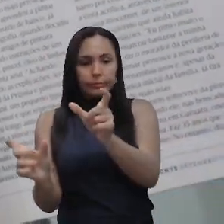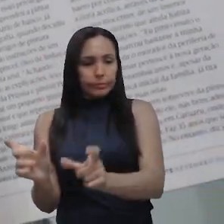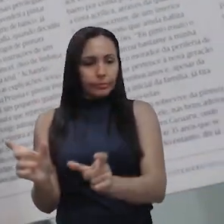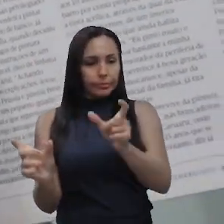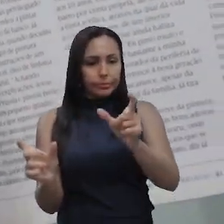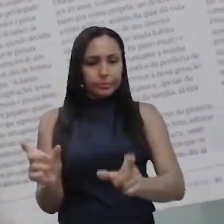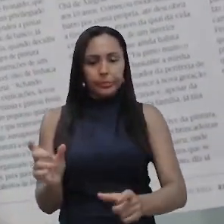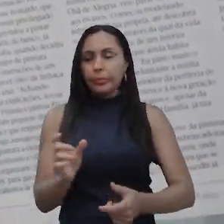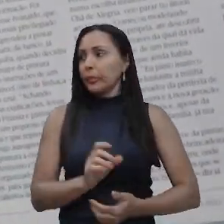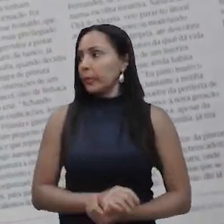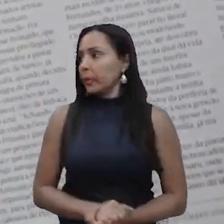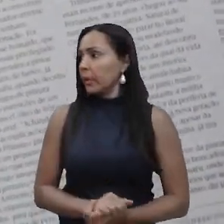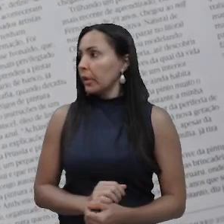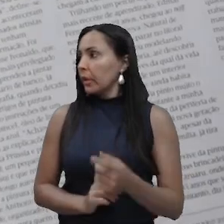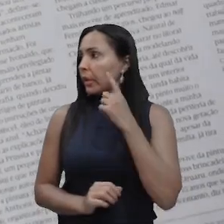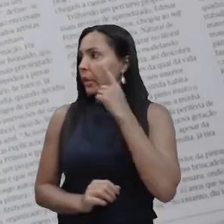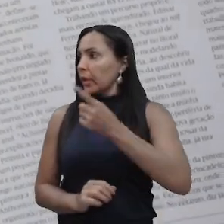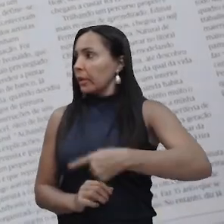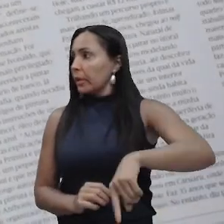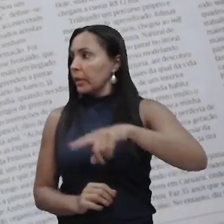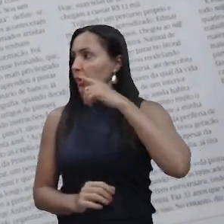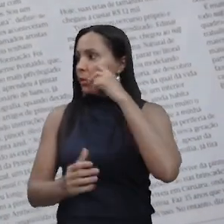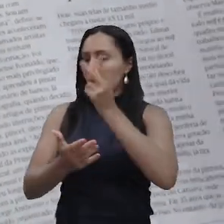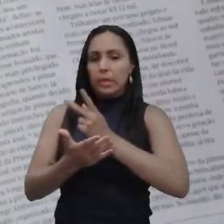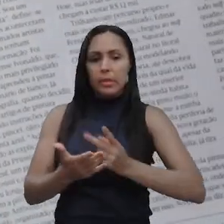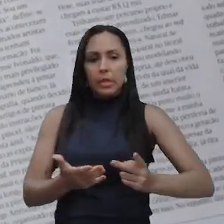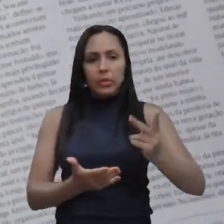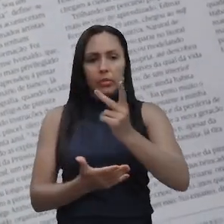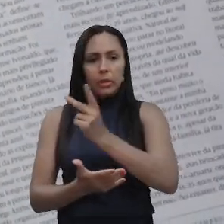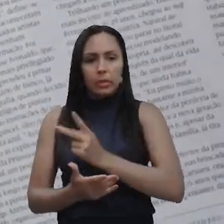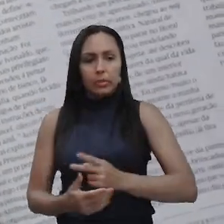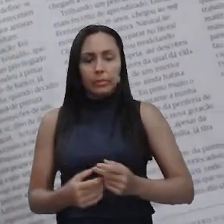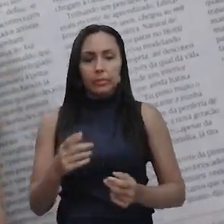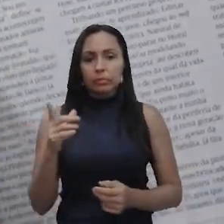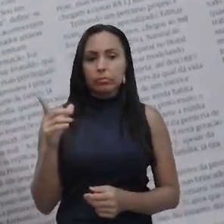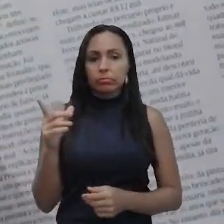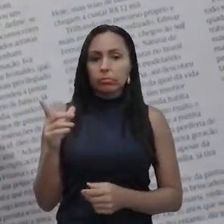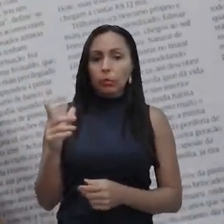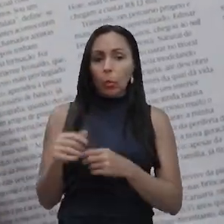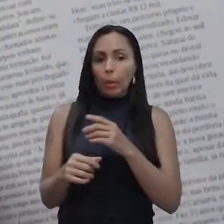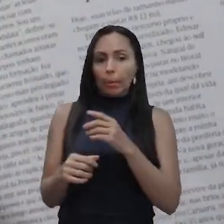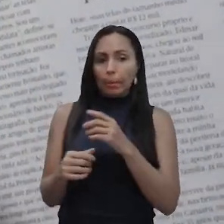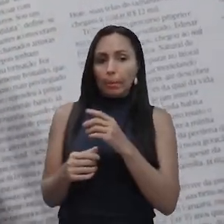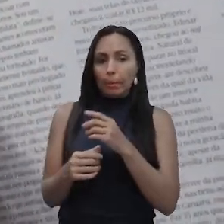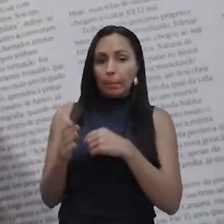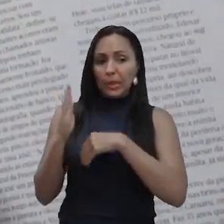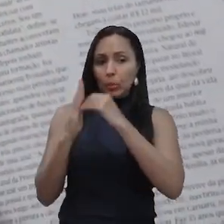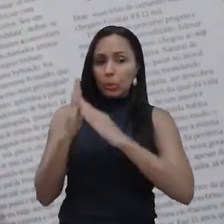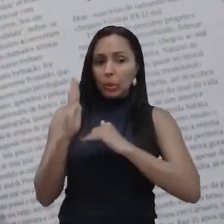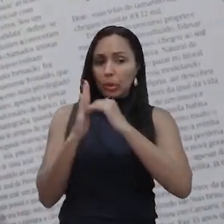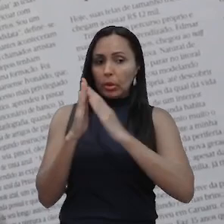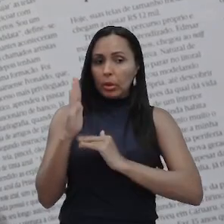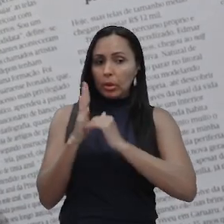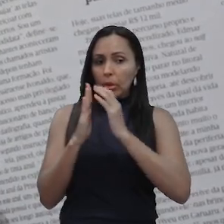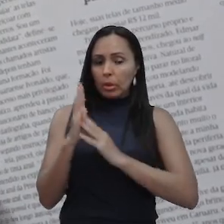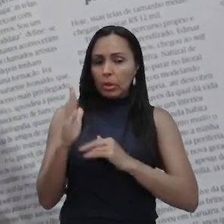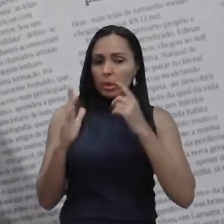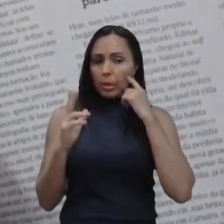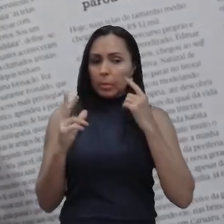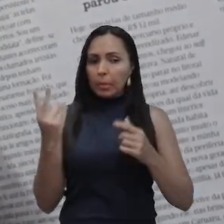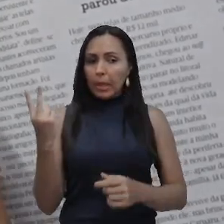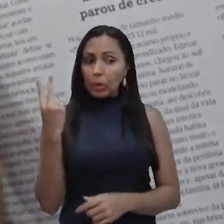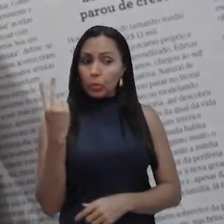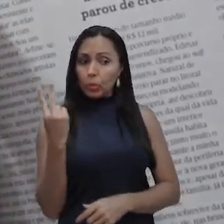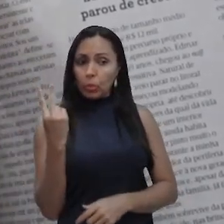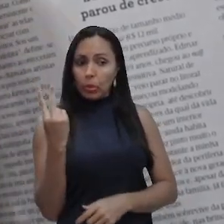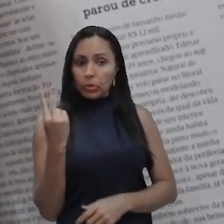informação. Aqui a gente tem uma imagem, uma fotografia não, uma pintura que pega 2 colunas.